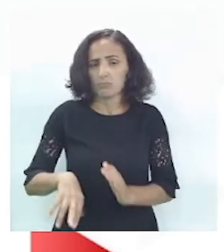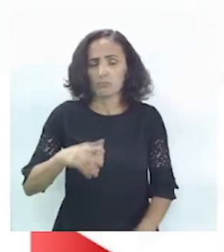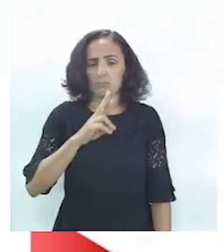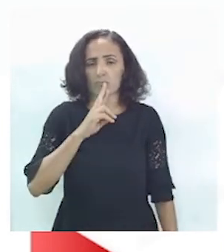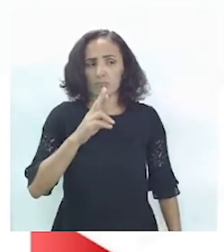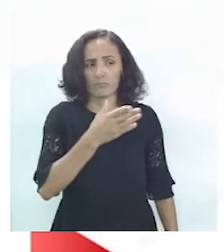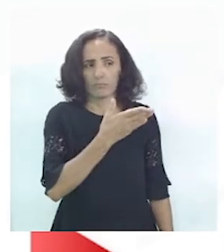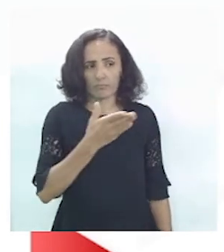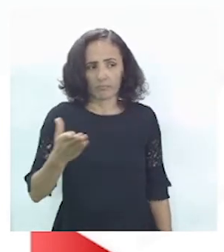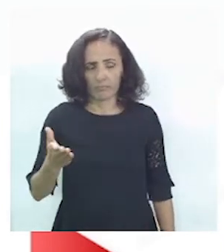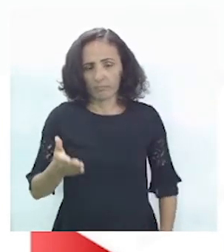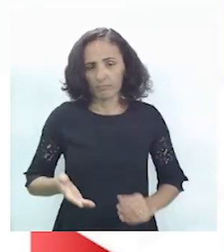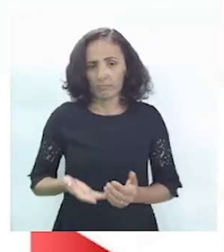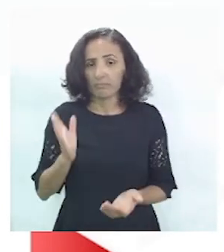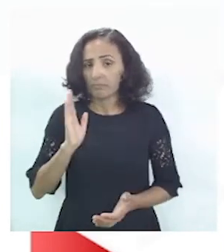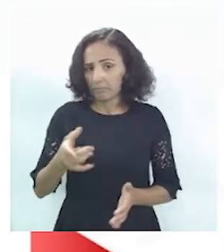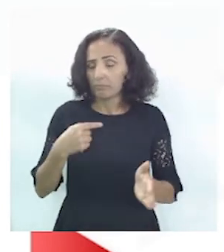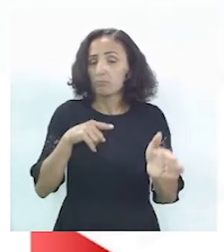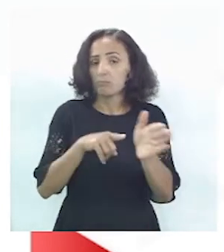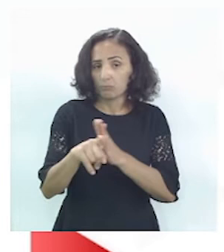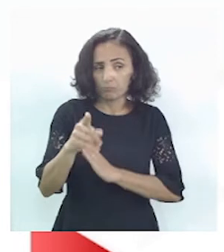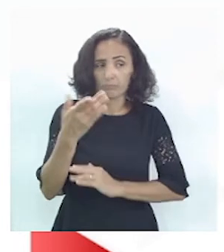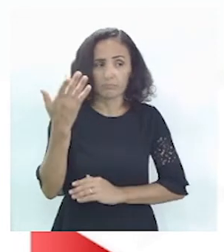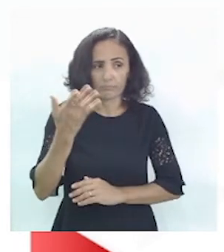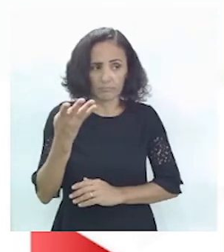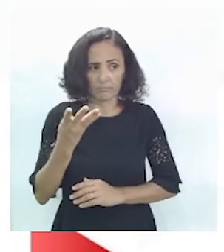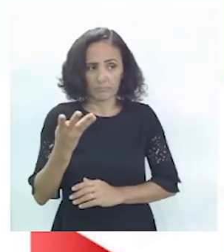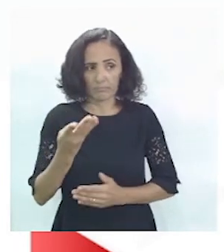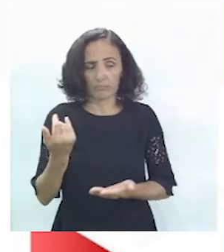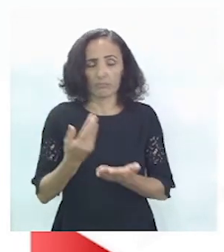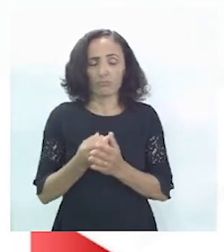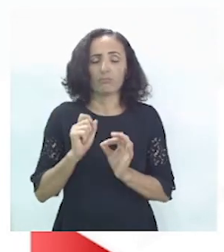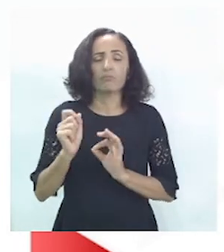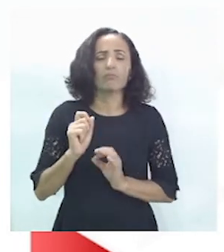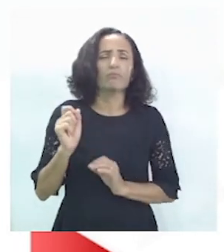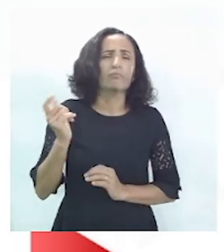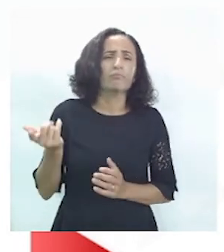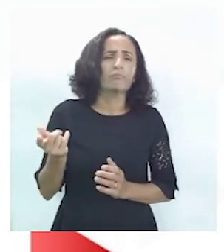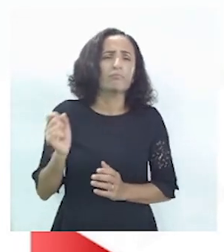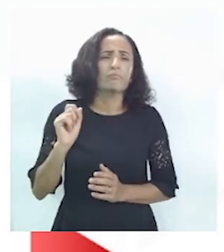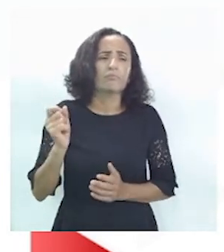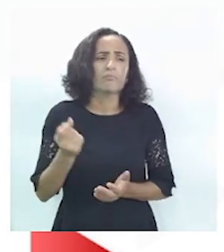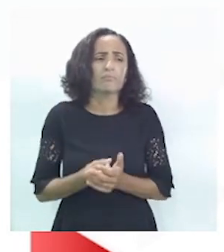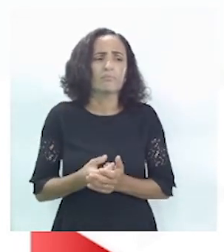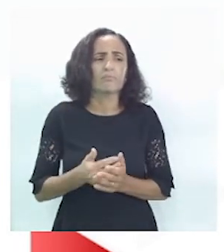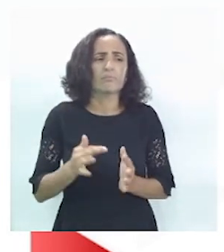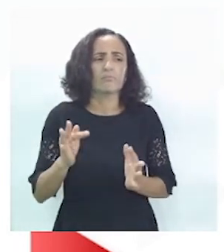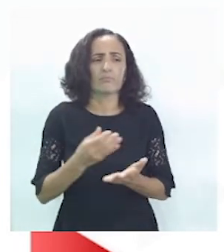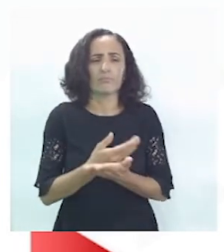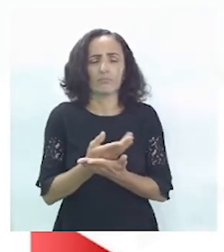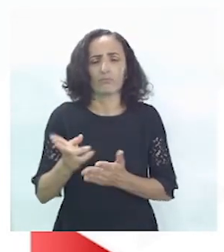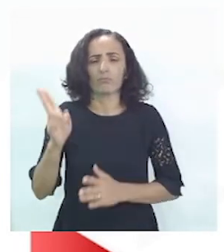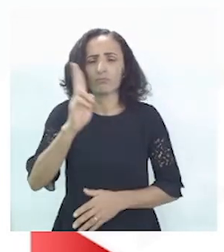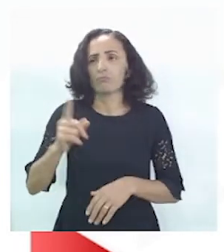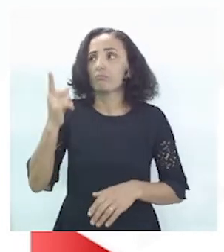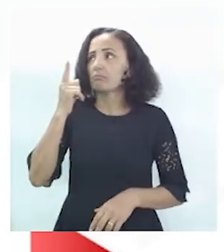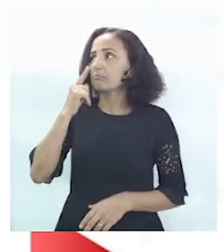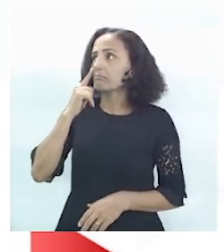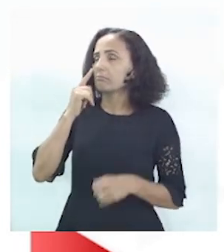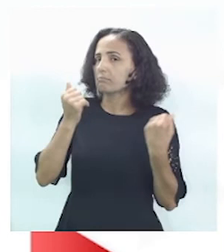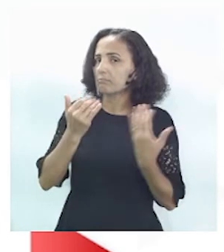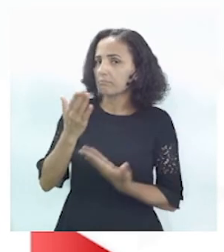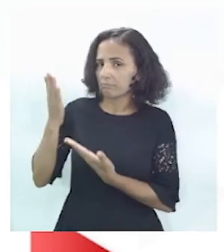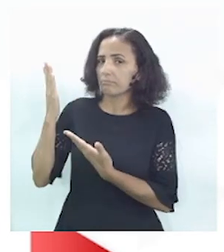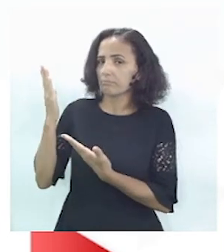quarta questão. Na quarta questão do nosso estudo dirigido, a gente tem: a fonte eólica utiliza o vento